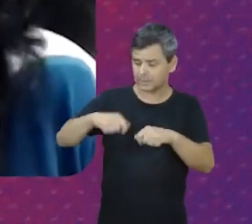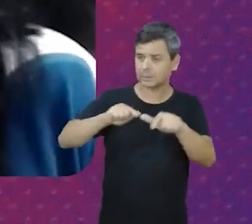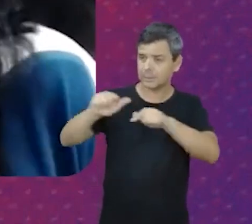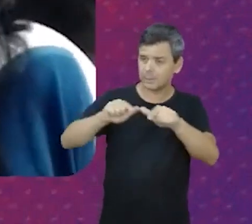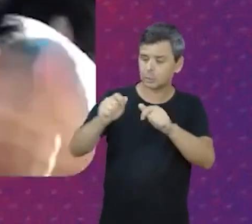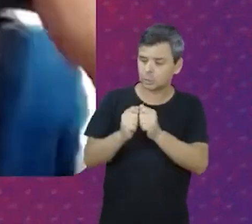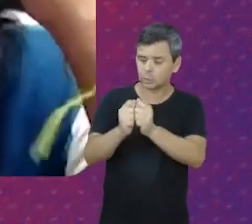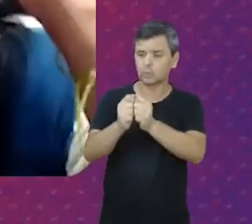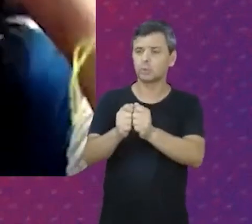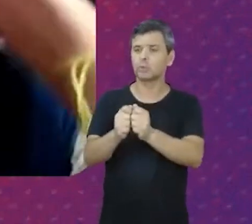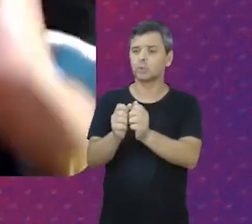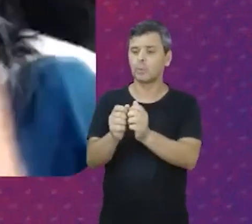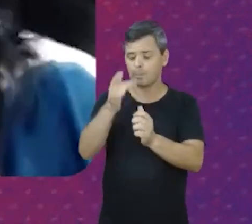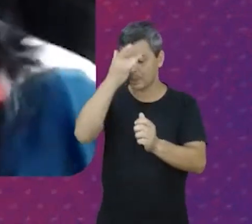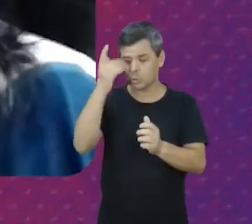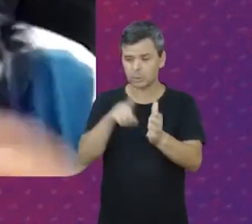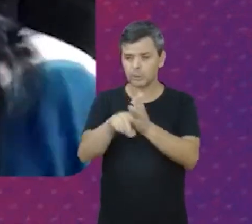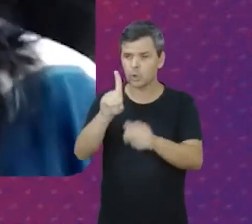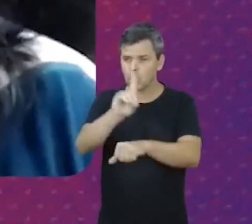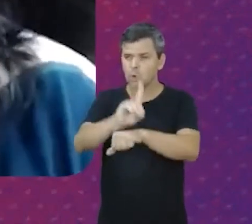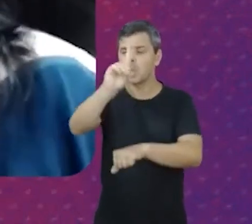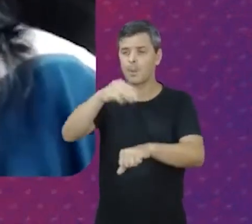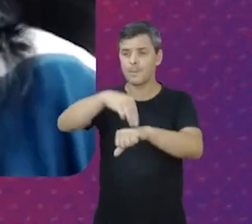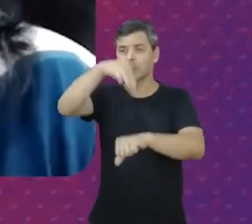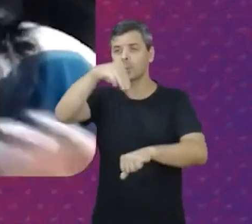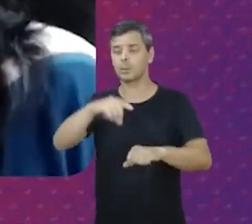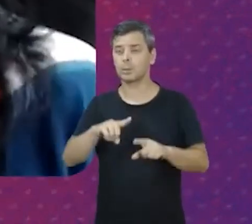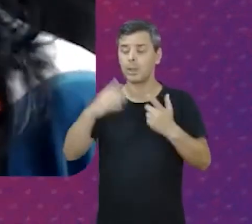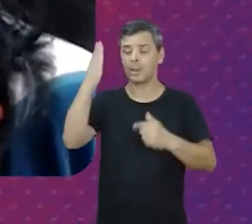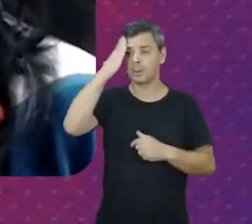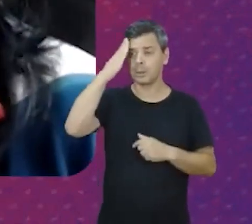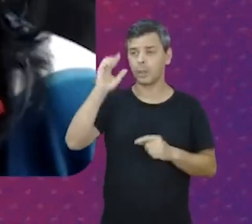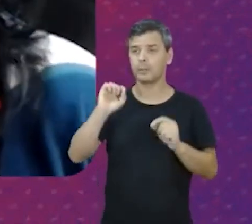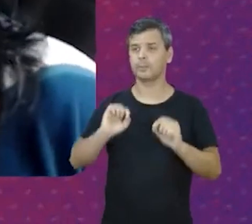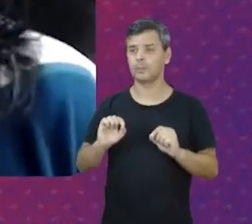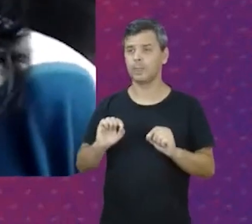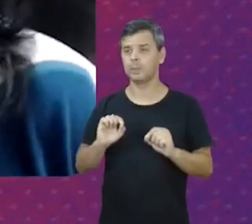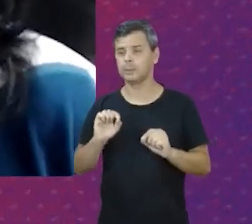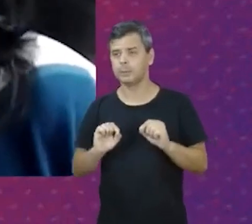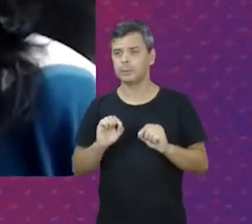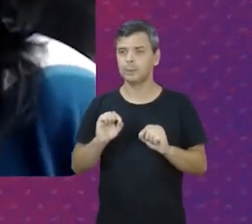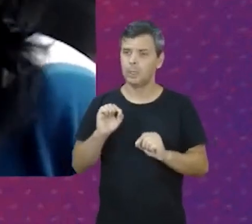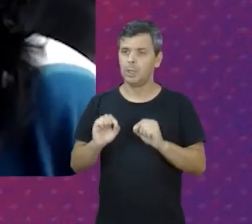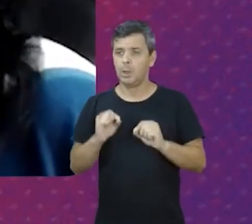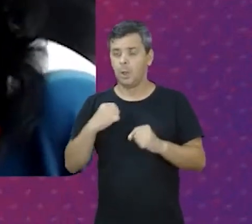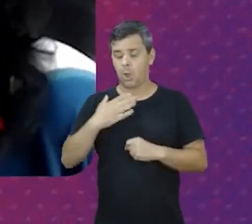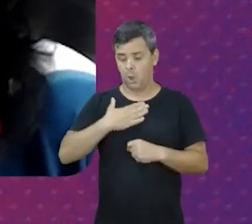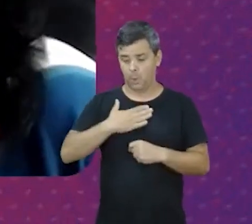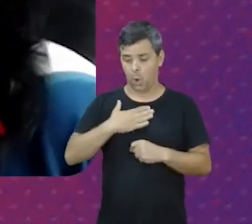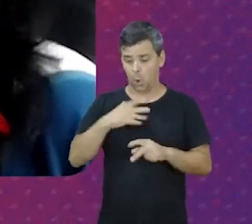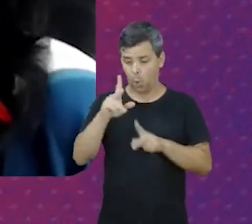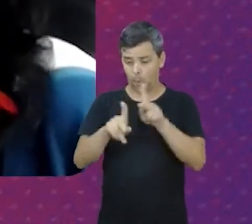os pesquisadores, né, com os doutorados, mestrando, entendendo que o meu